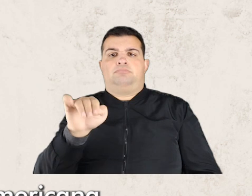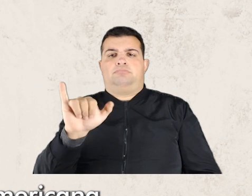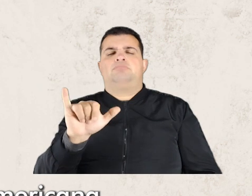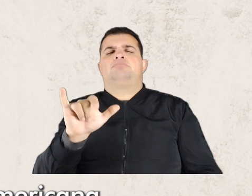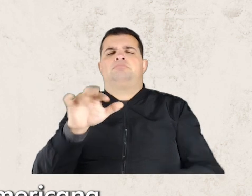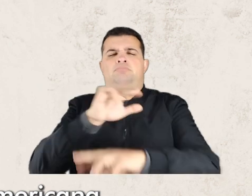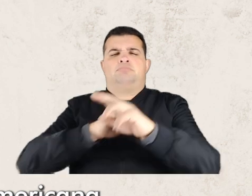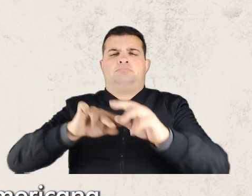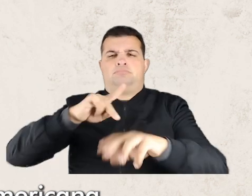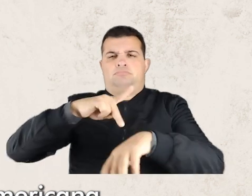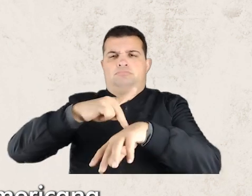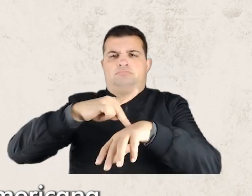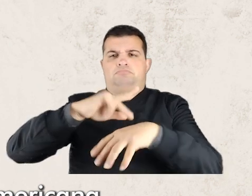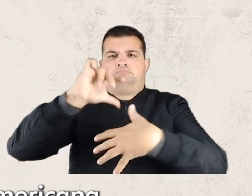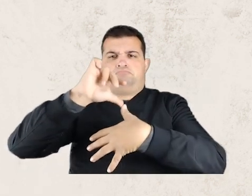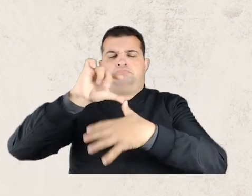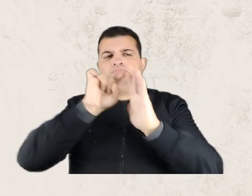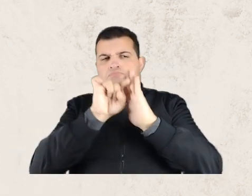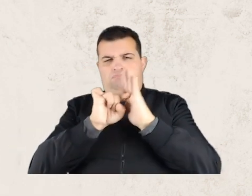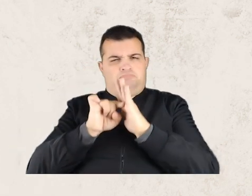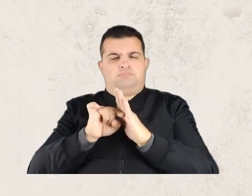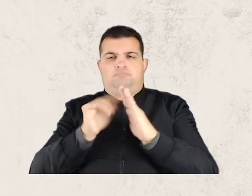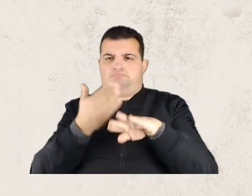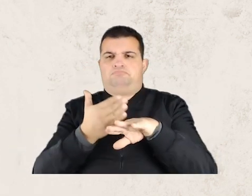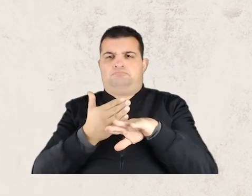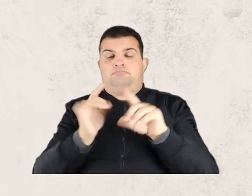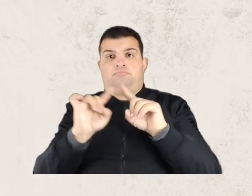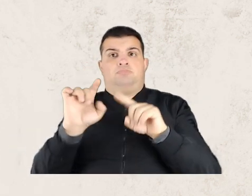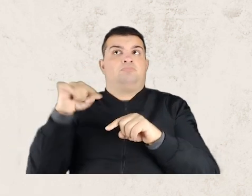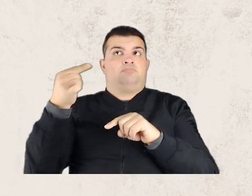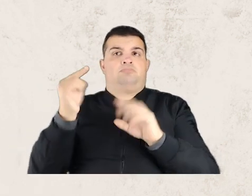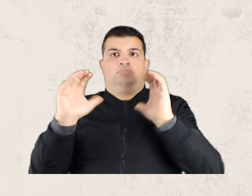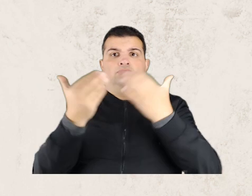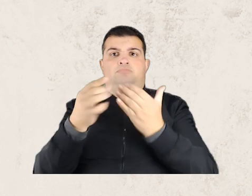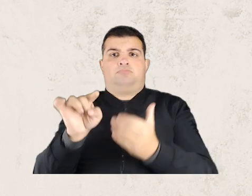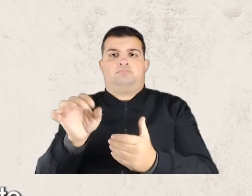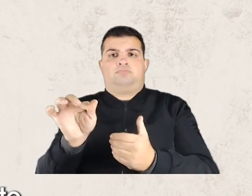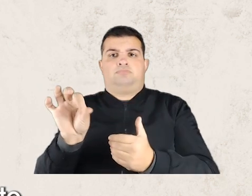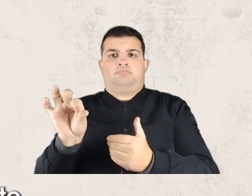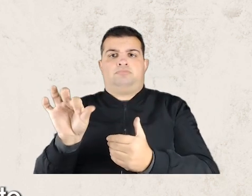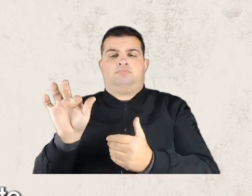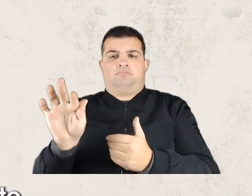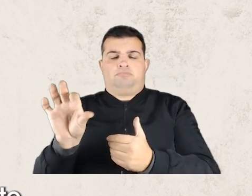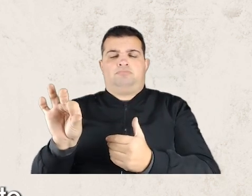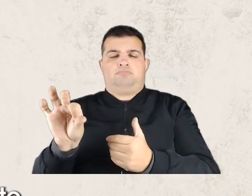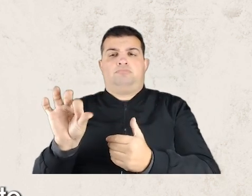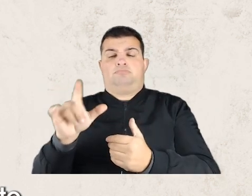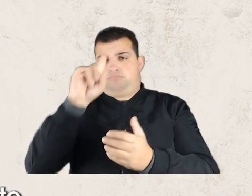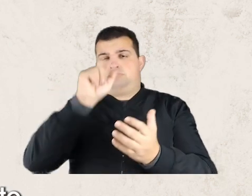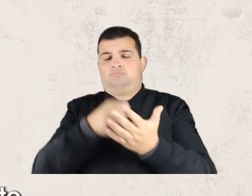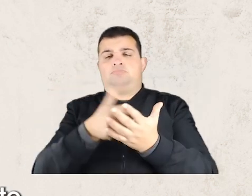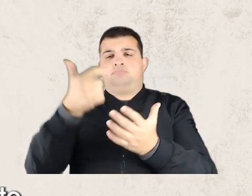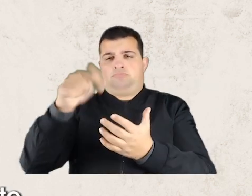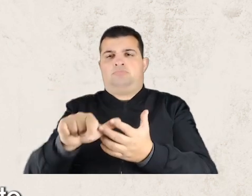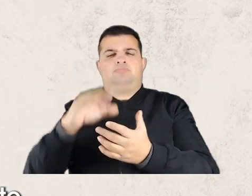no Congresso de Psicologia Interamericana, realizado em 1976 em Miami. Pesquisadores de vários países